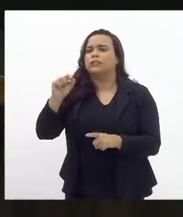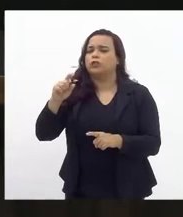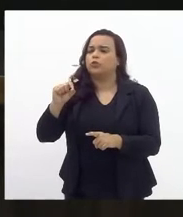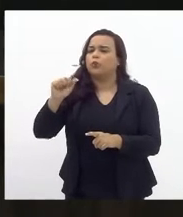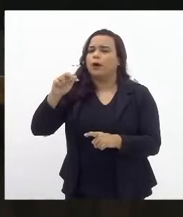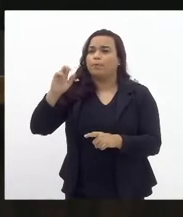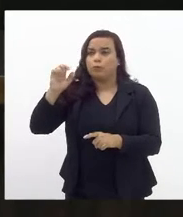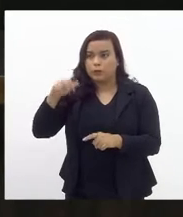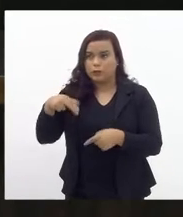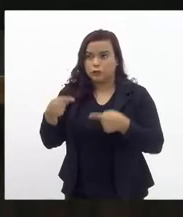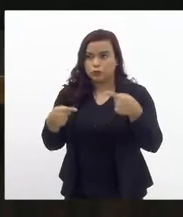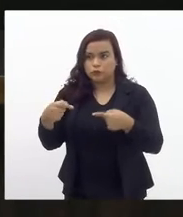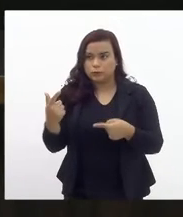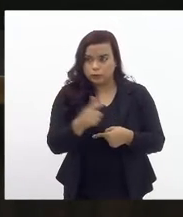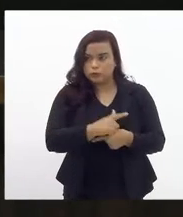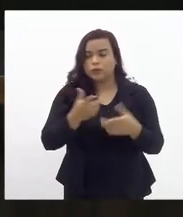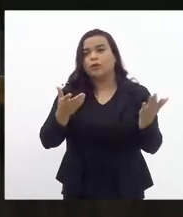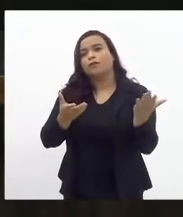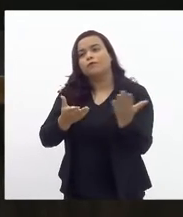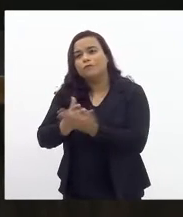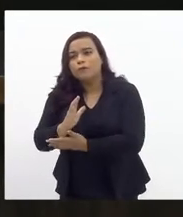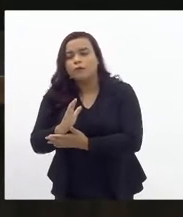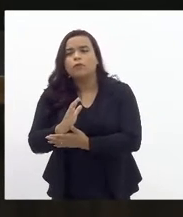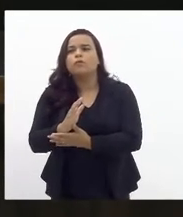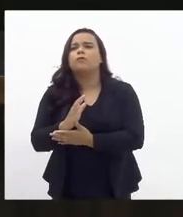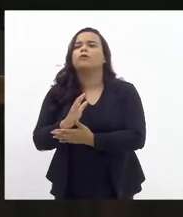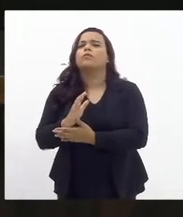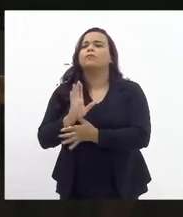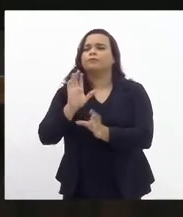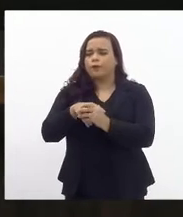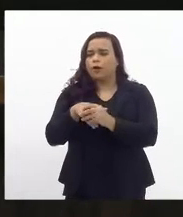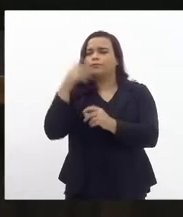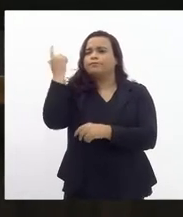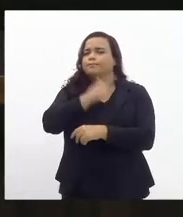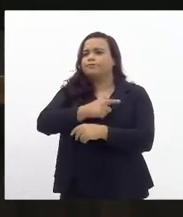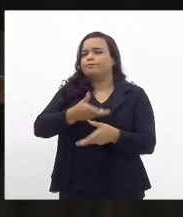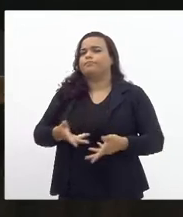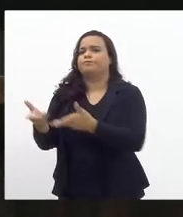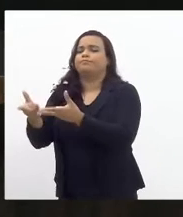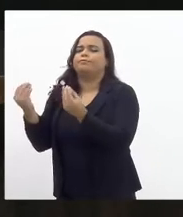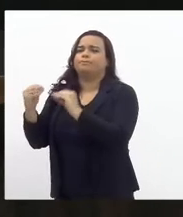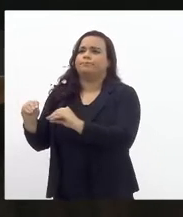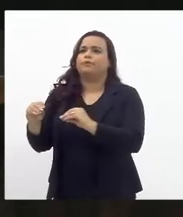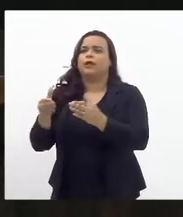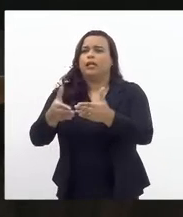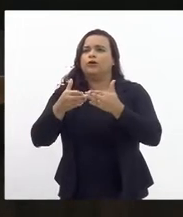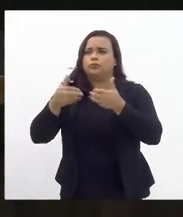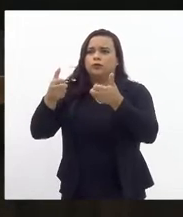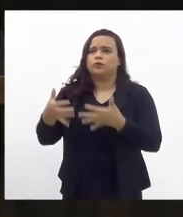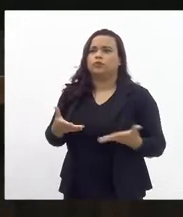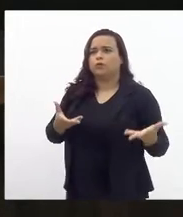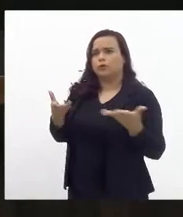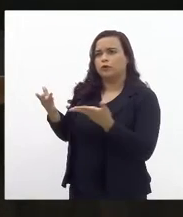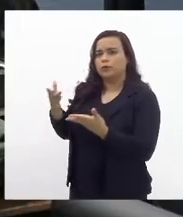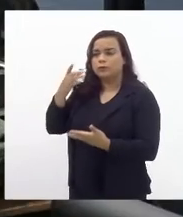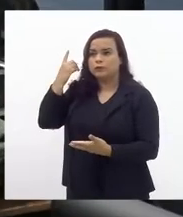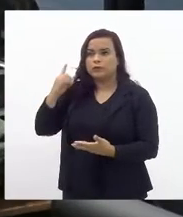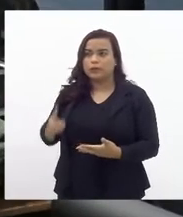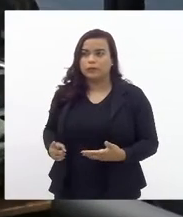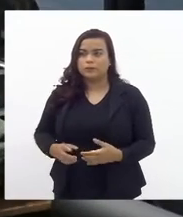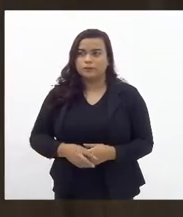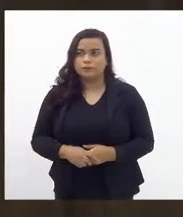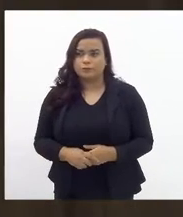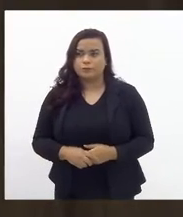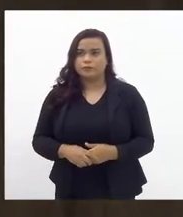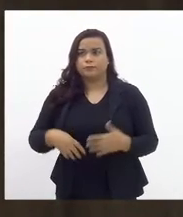encerrada a discussão, em votação, os senhores que aprovam, permaneçam como estão. Aprovado, vai à promulgação. A questão de ordem, a deputada Dani Monteiro.